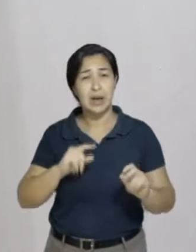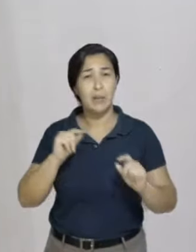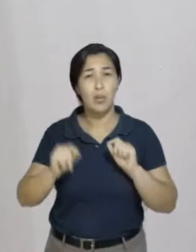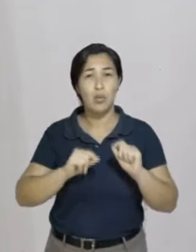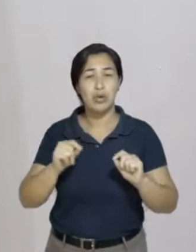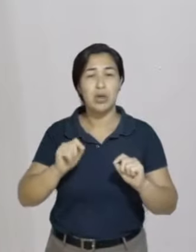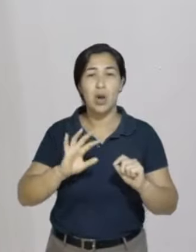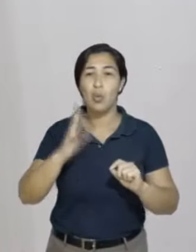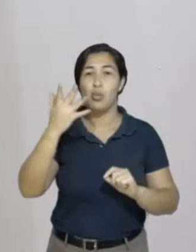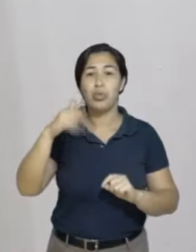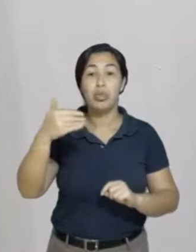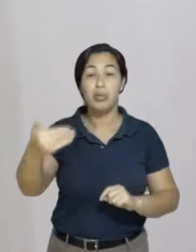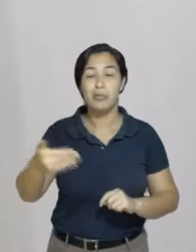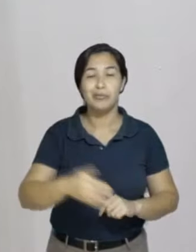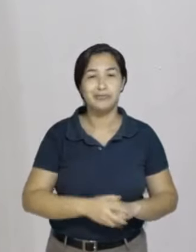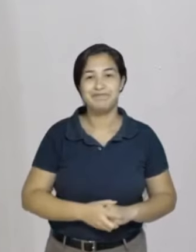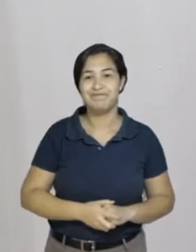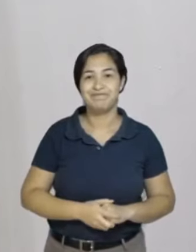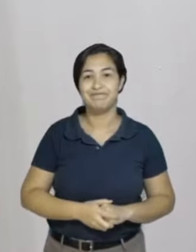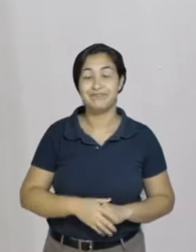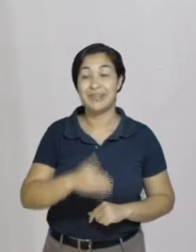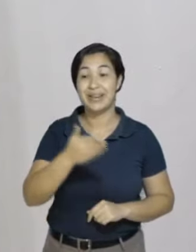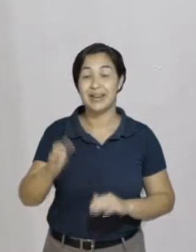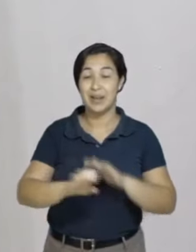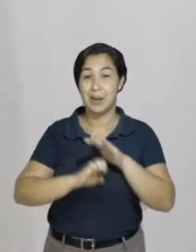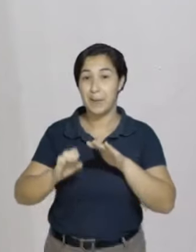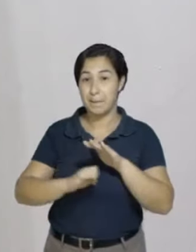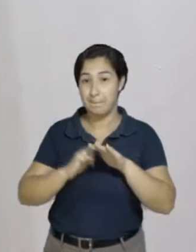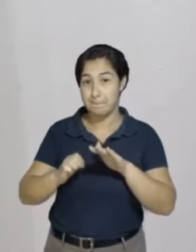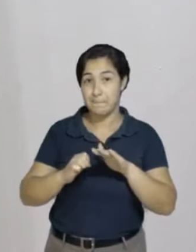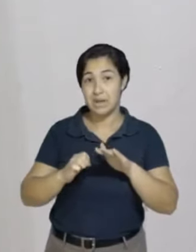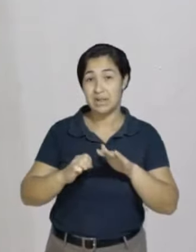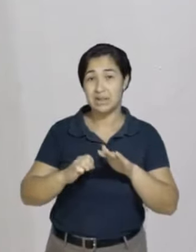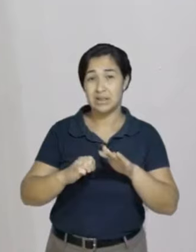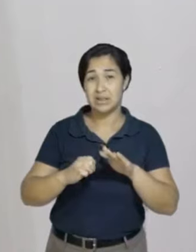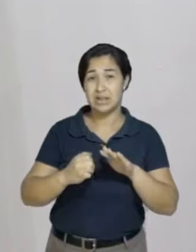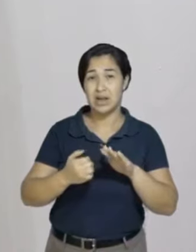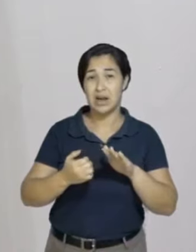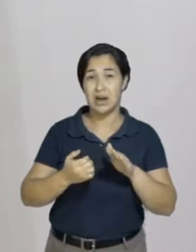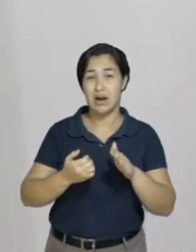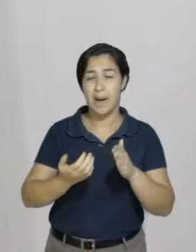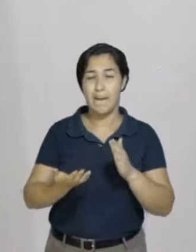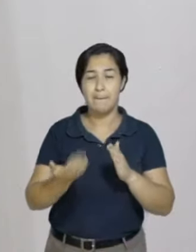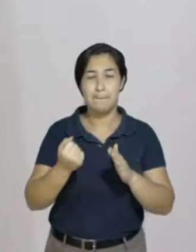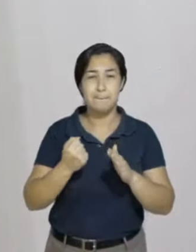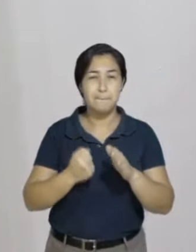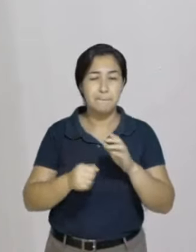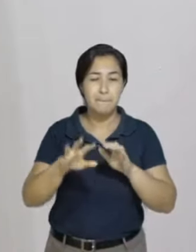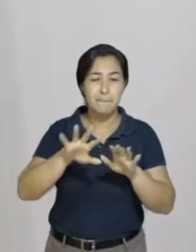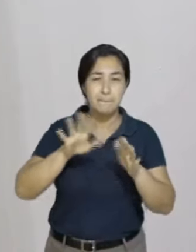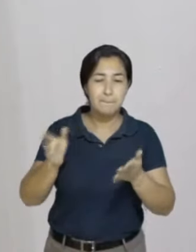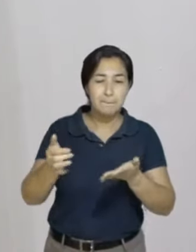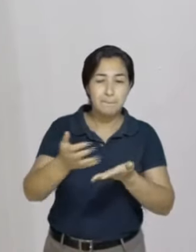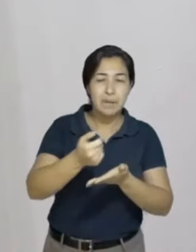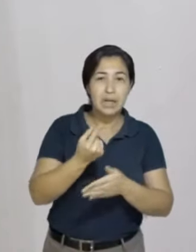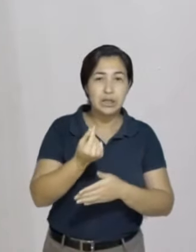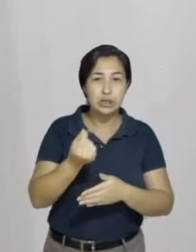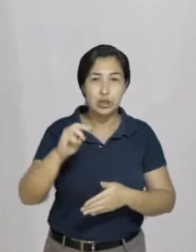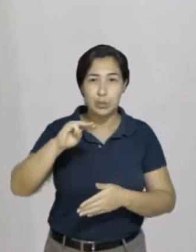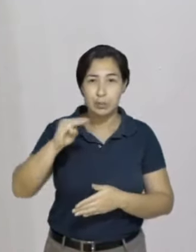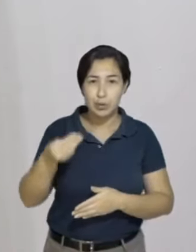empresas acusadas de desvios de bilhões de dólares estão sendo premiadas com